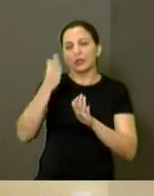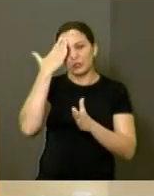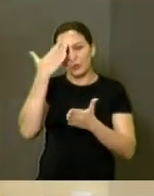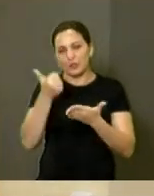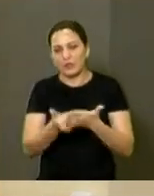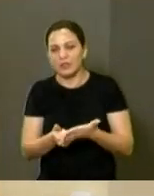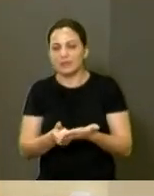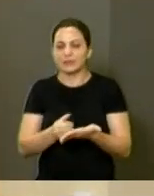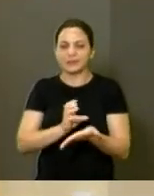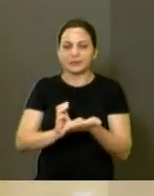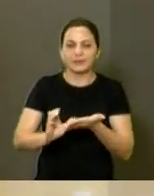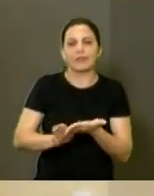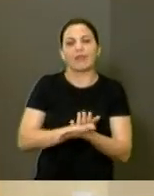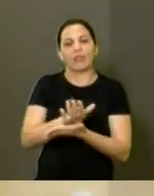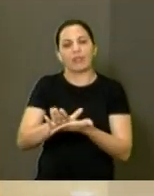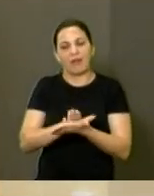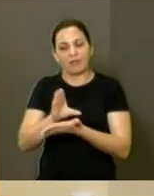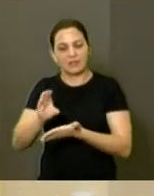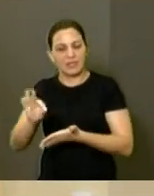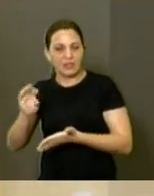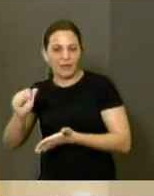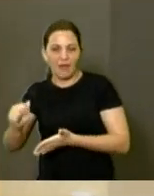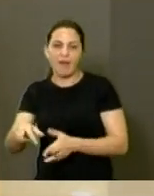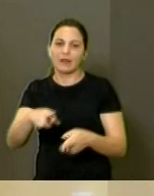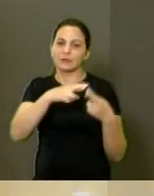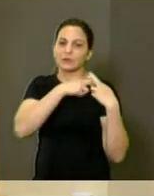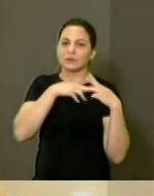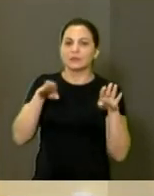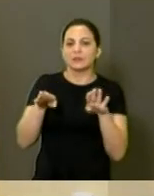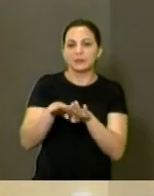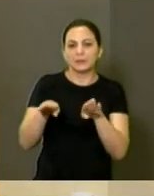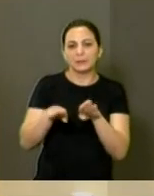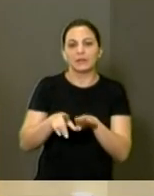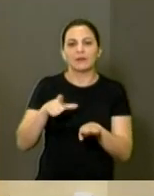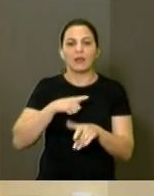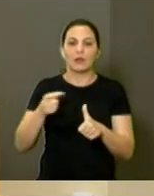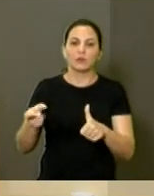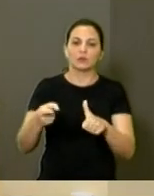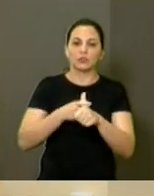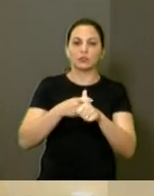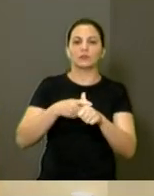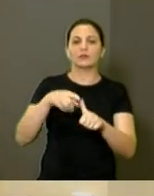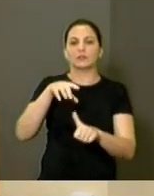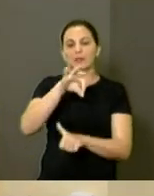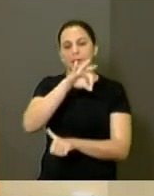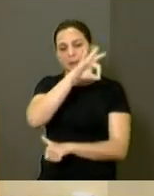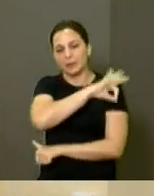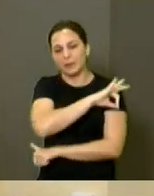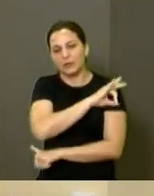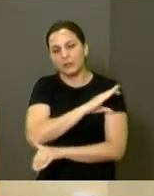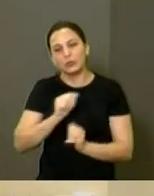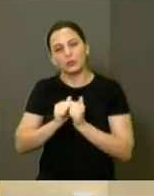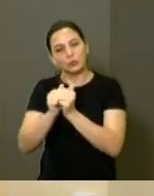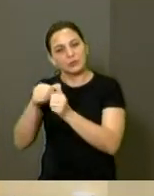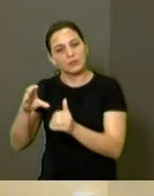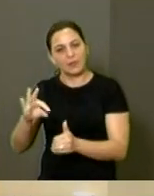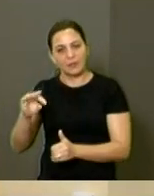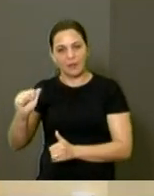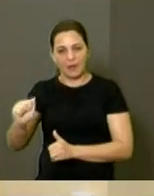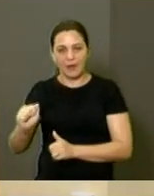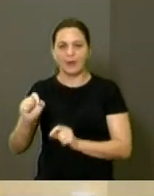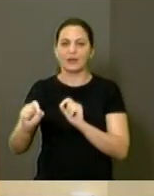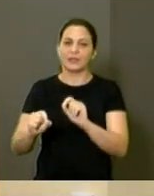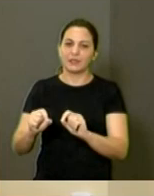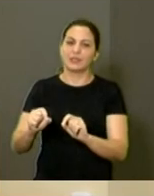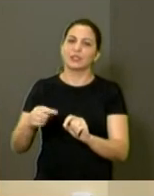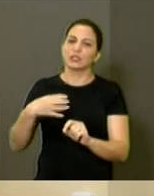na empresa também foi responsável em deixar uma grande dívida da prefeitura com ela ao ponto dela chegar